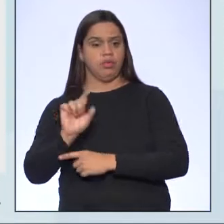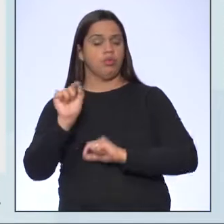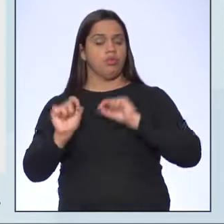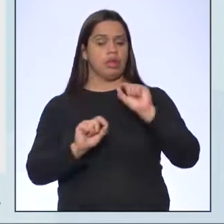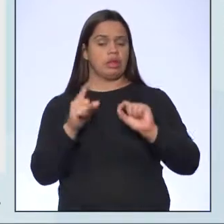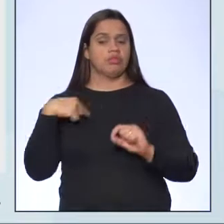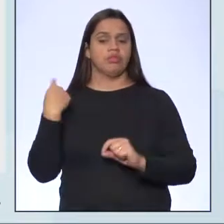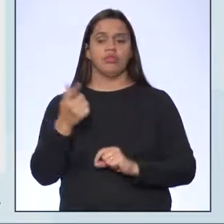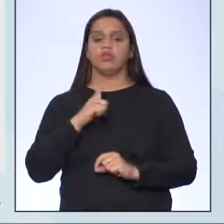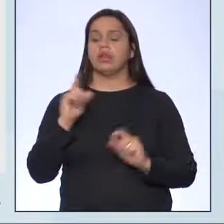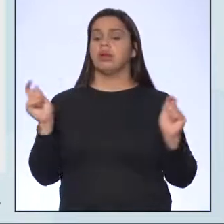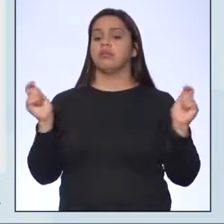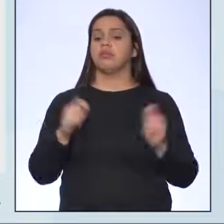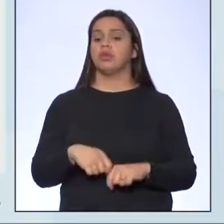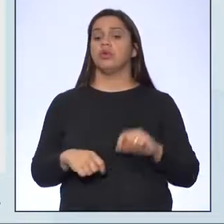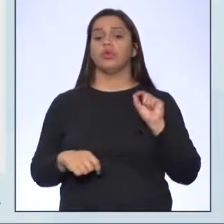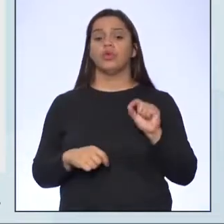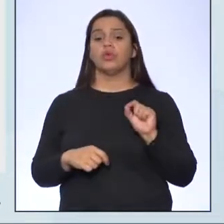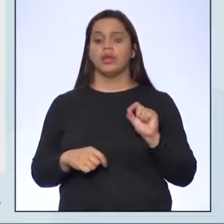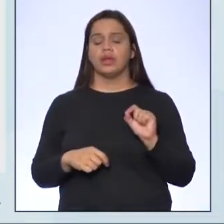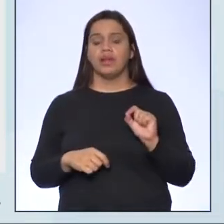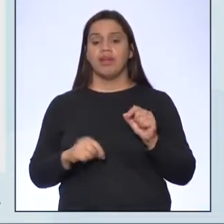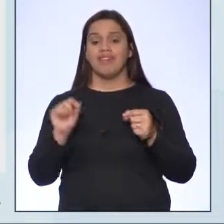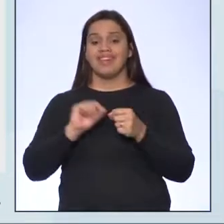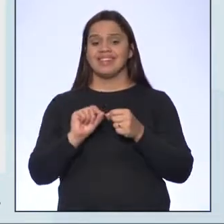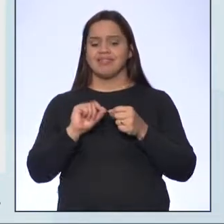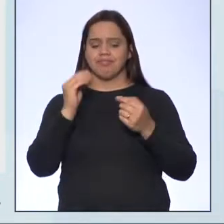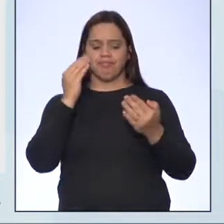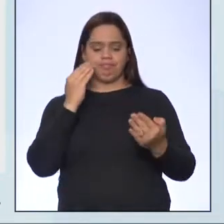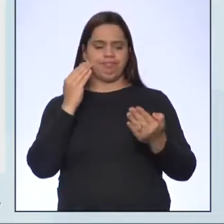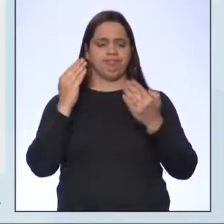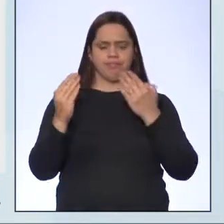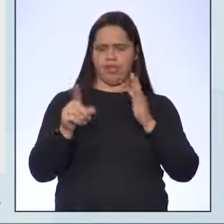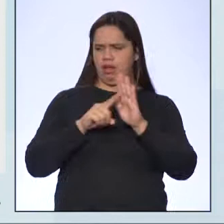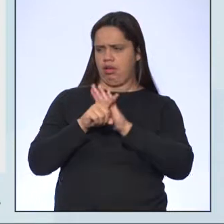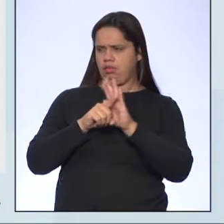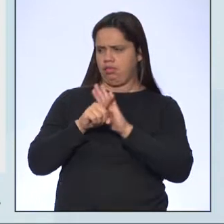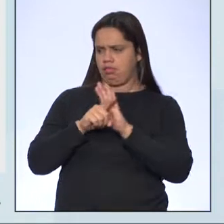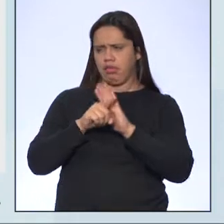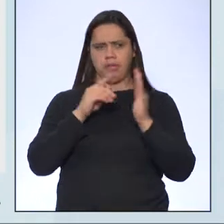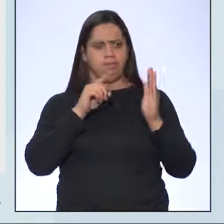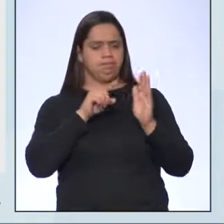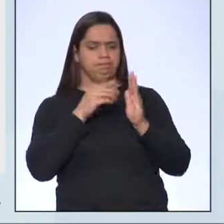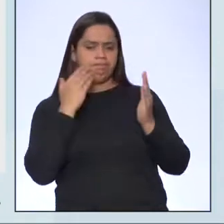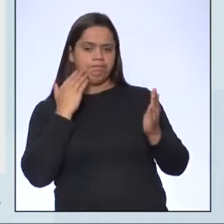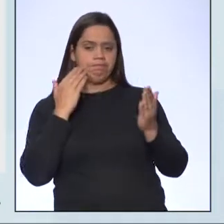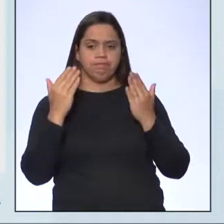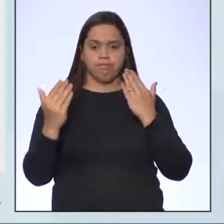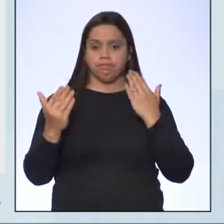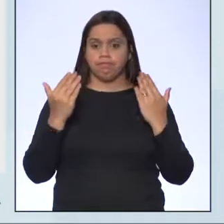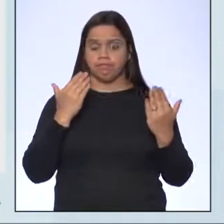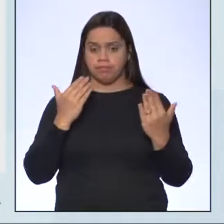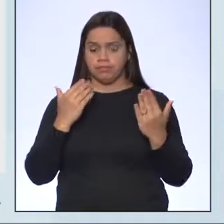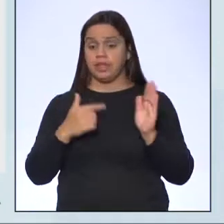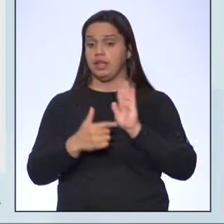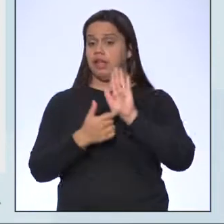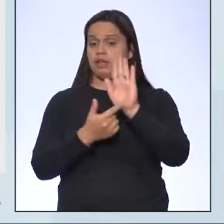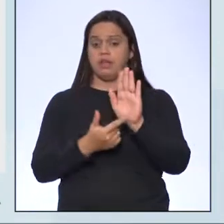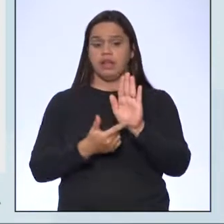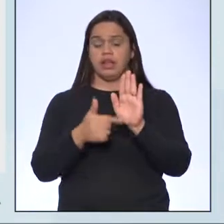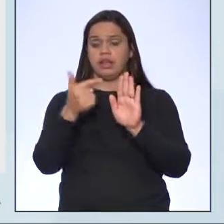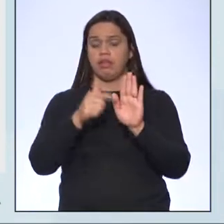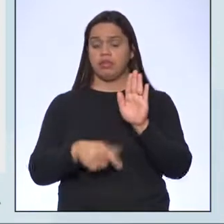tem a possibilidade de fazer análises comparativas. E essa anamorfose, ela não apresenta uma